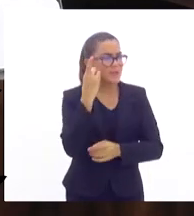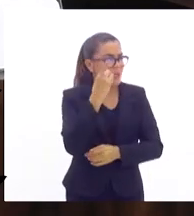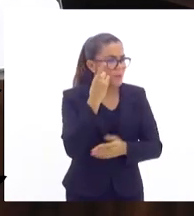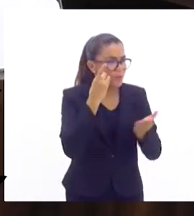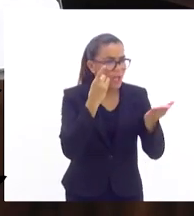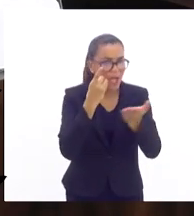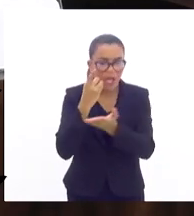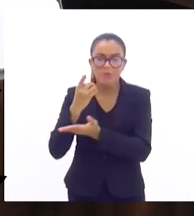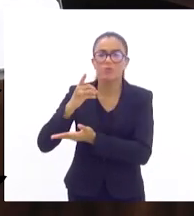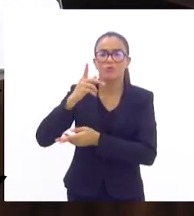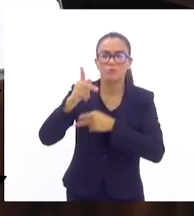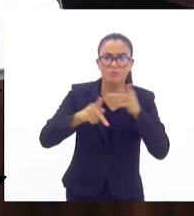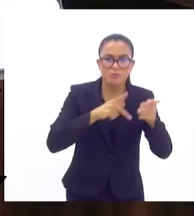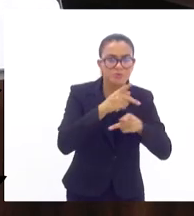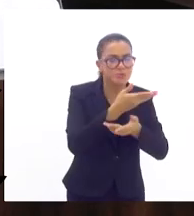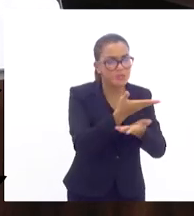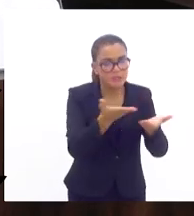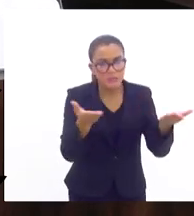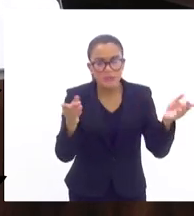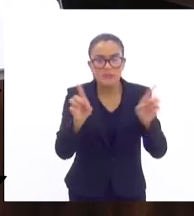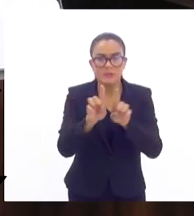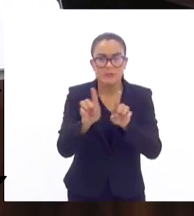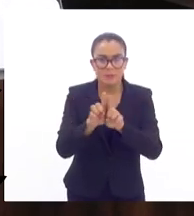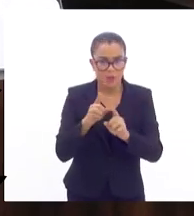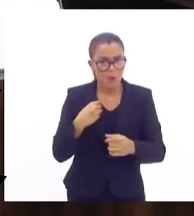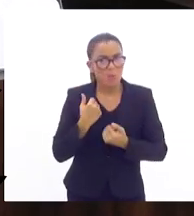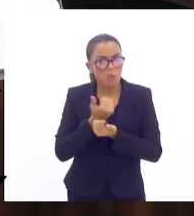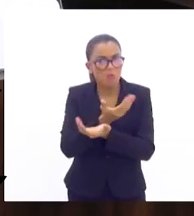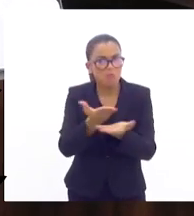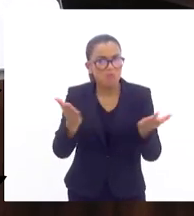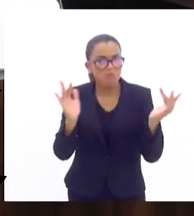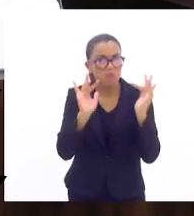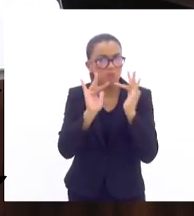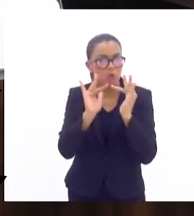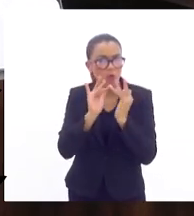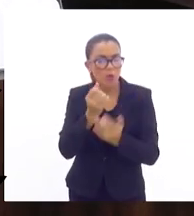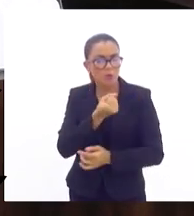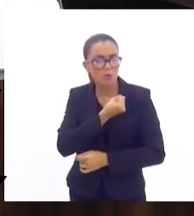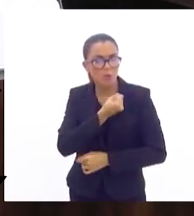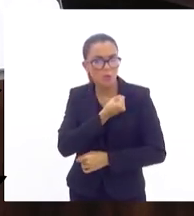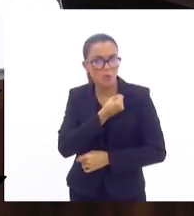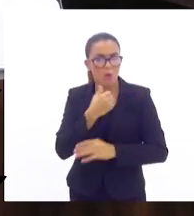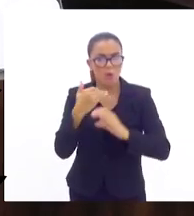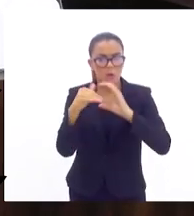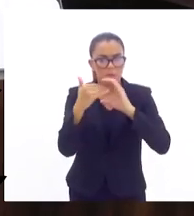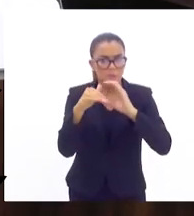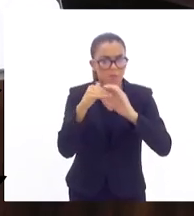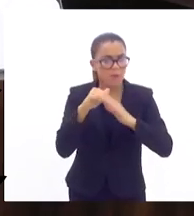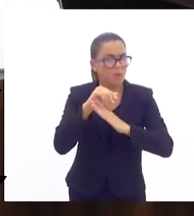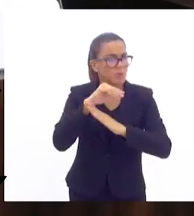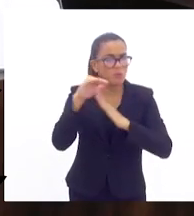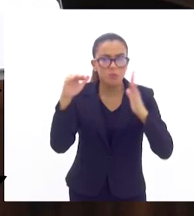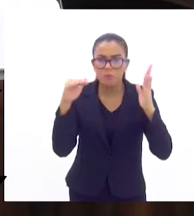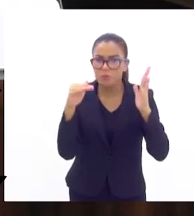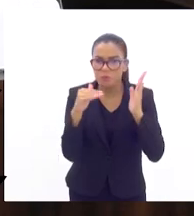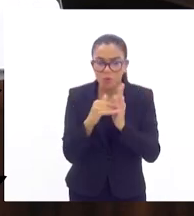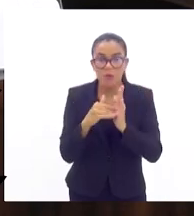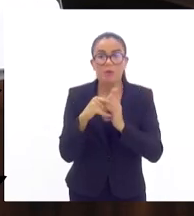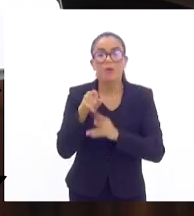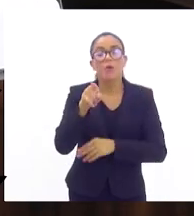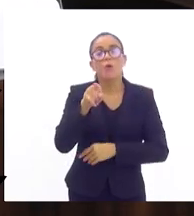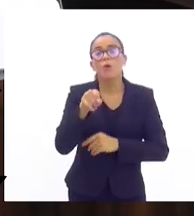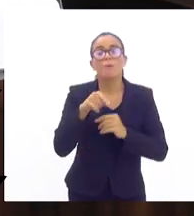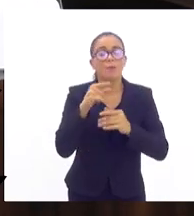até da população, posso aqui disponibilizar o meu contato, inclusive contato telefônico, e-mail e tudo mais, né, para fazer